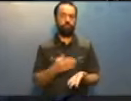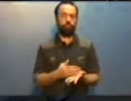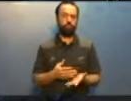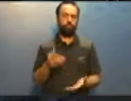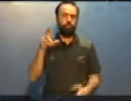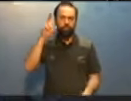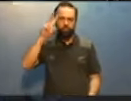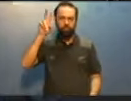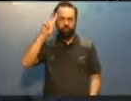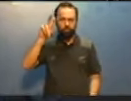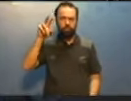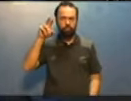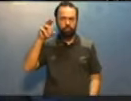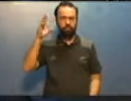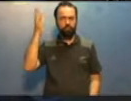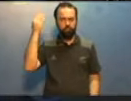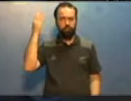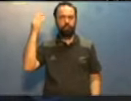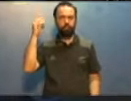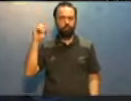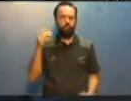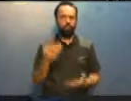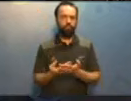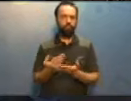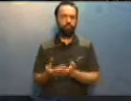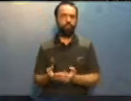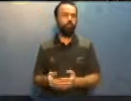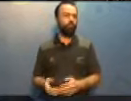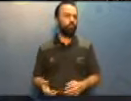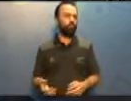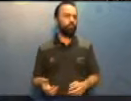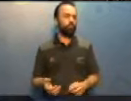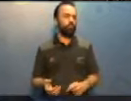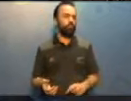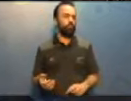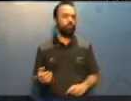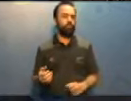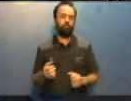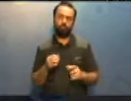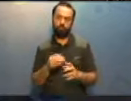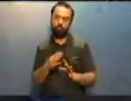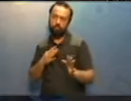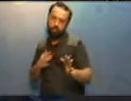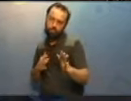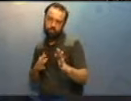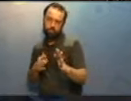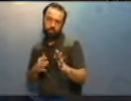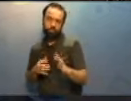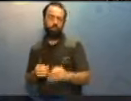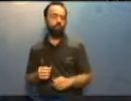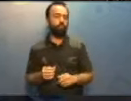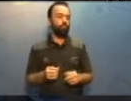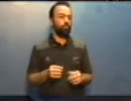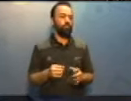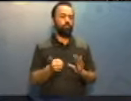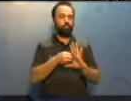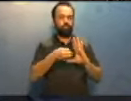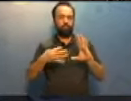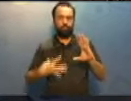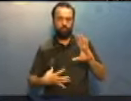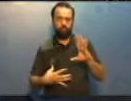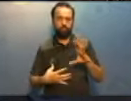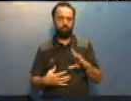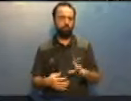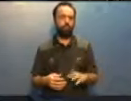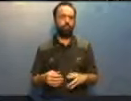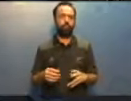Então, só para nós recordarmos um pouquinho da aula passada. Na aula passada nós falamos sobre as lutas e as suas características. Vimos